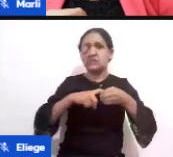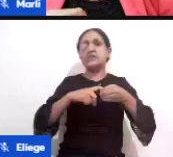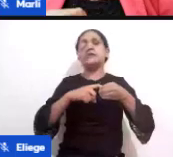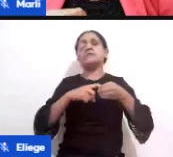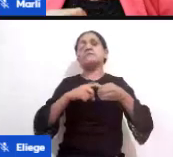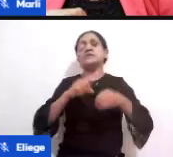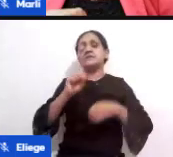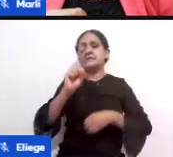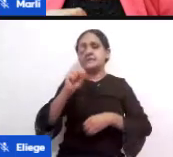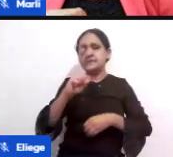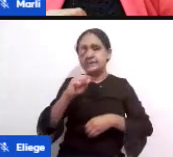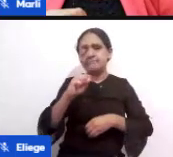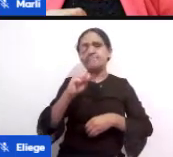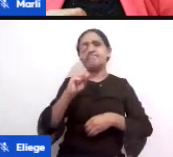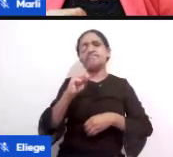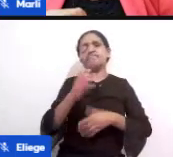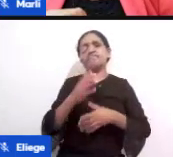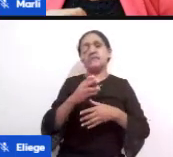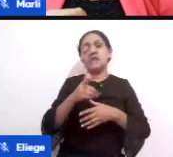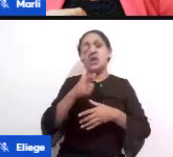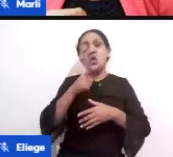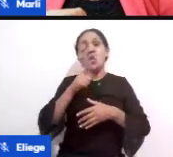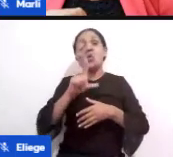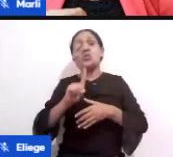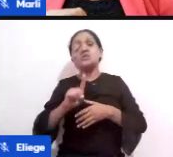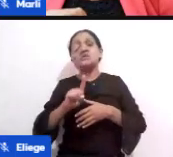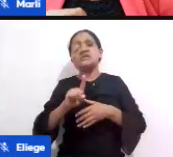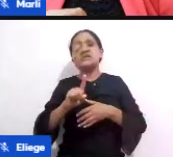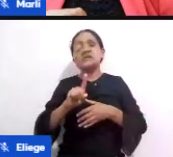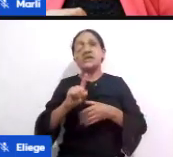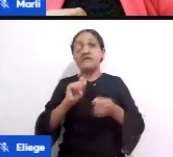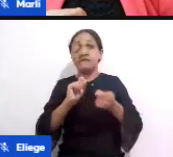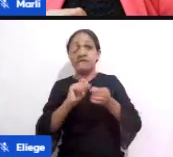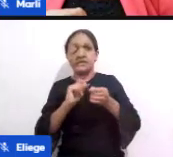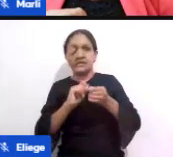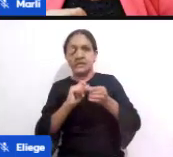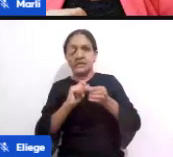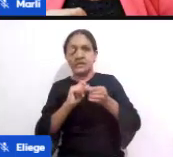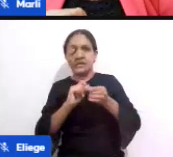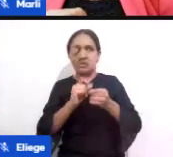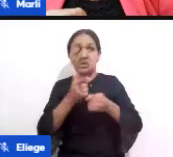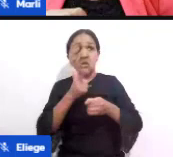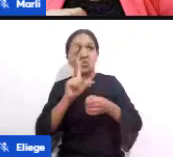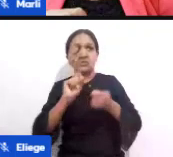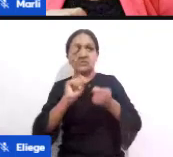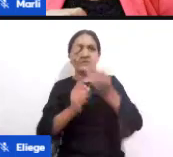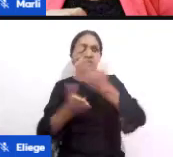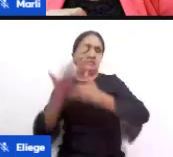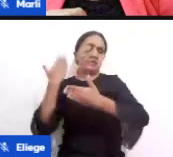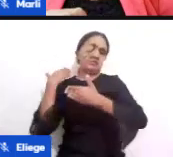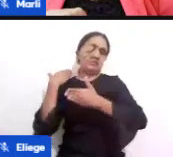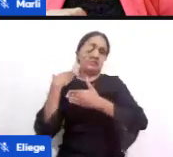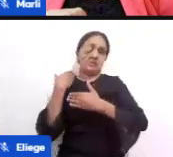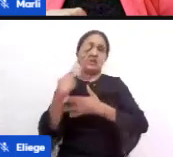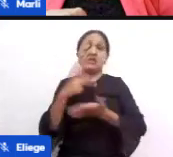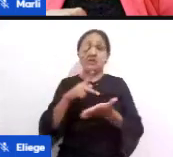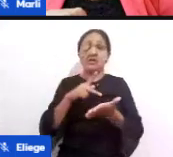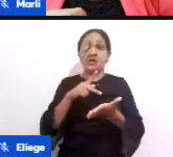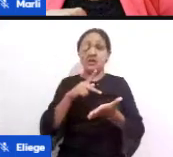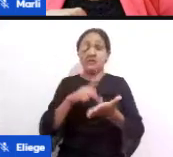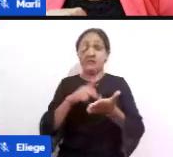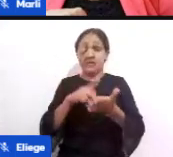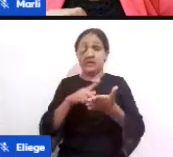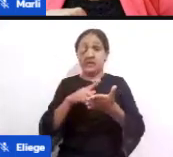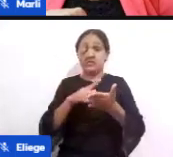estamos fazendo coisas que não fazíamos antes, e realmente vamos abraçar mais